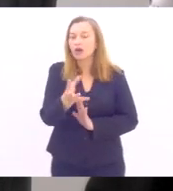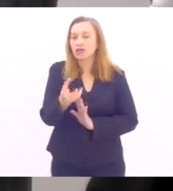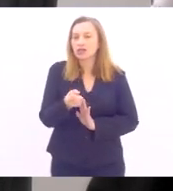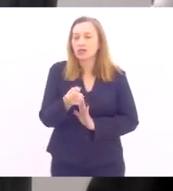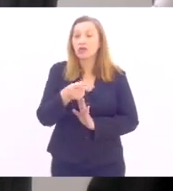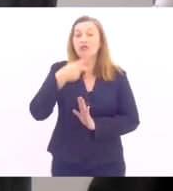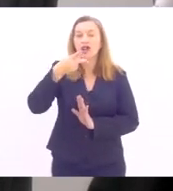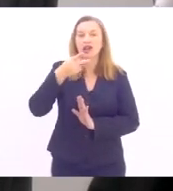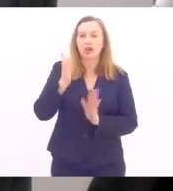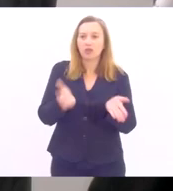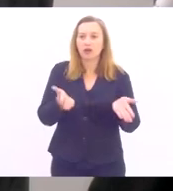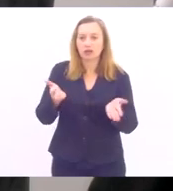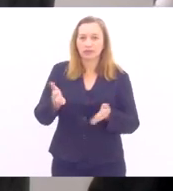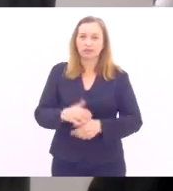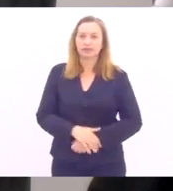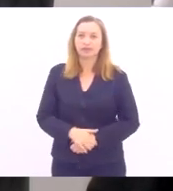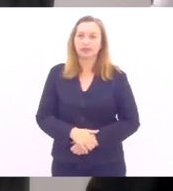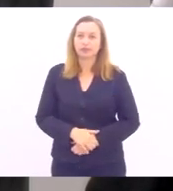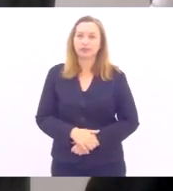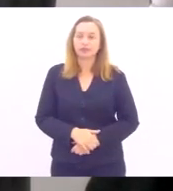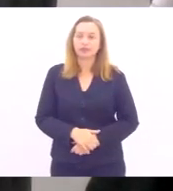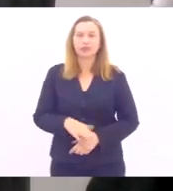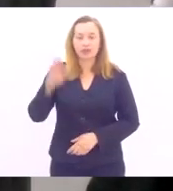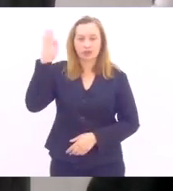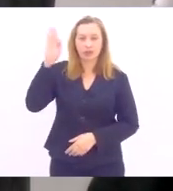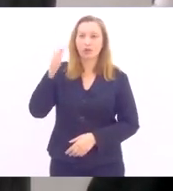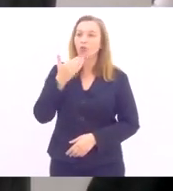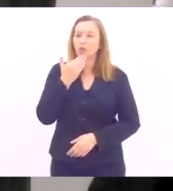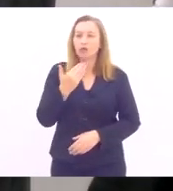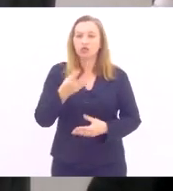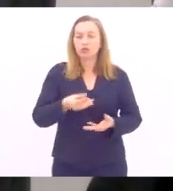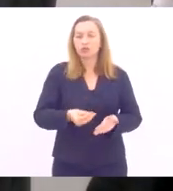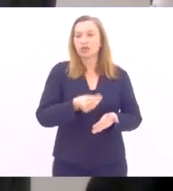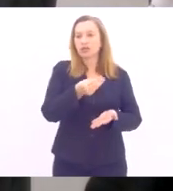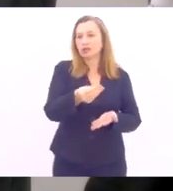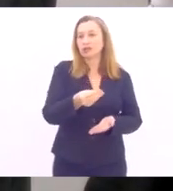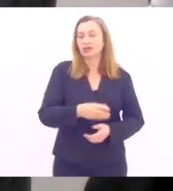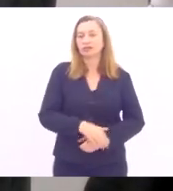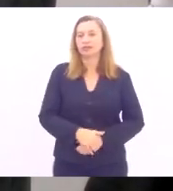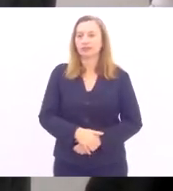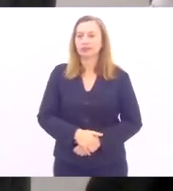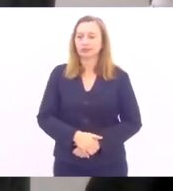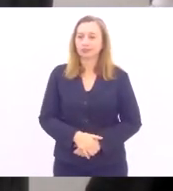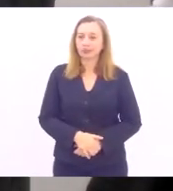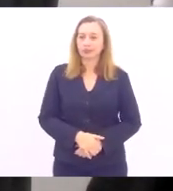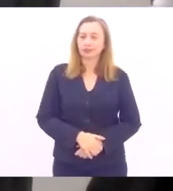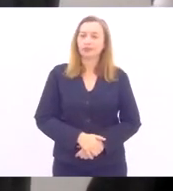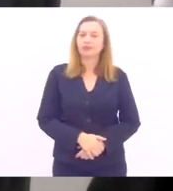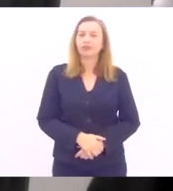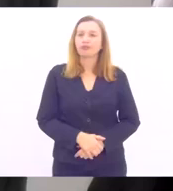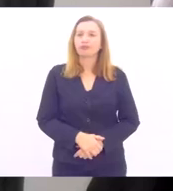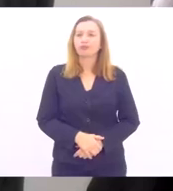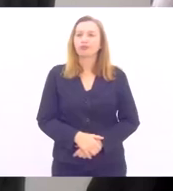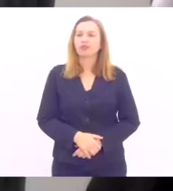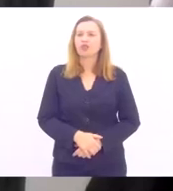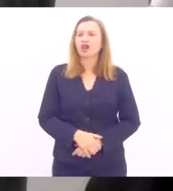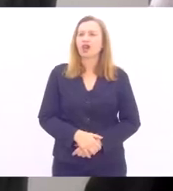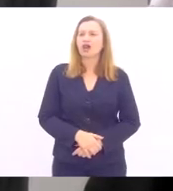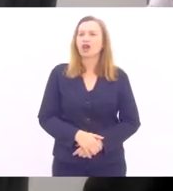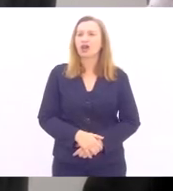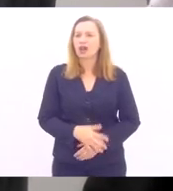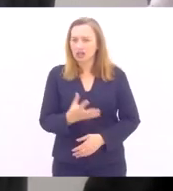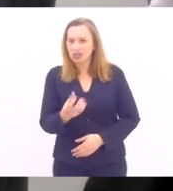se manifeste, porque levante a mão, que eu vou pedir para o Ronaldo e para a Gilma entregarem. Alguém não